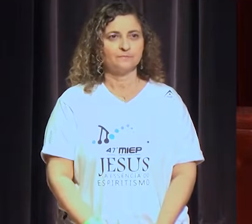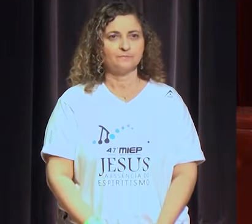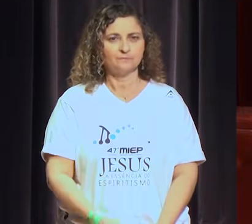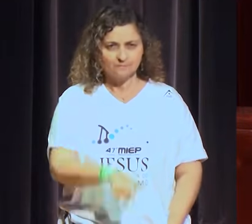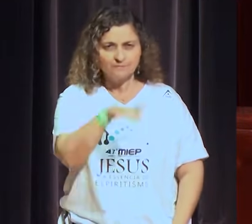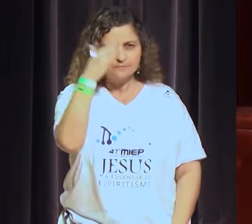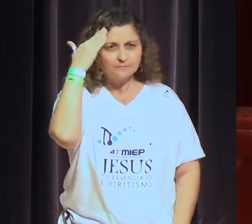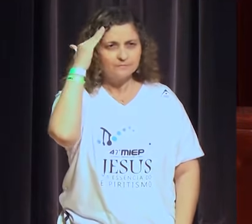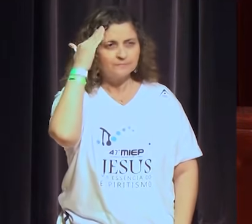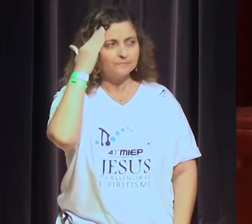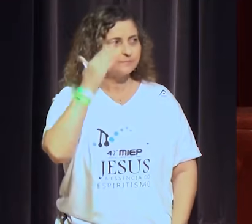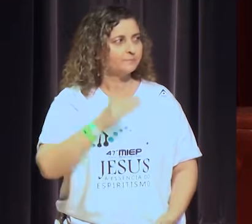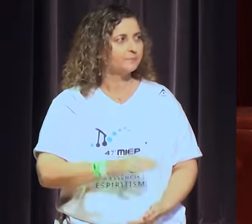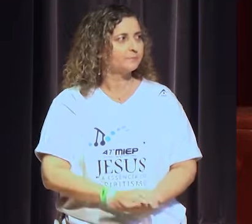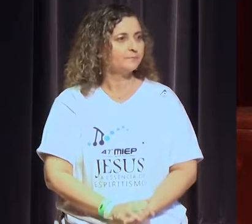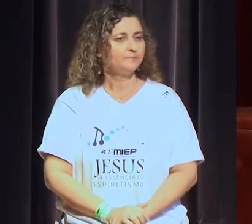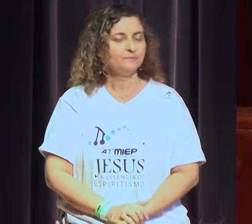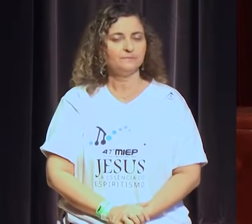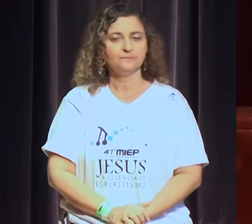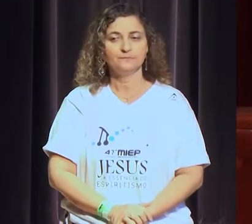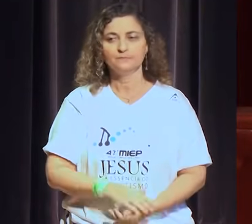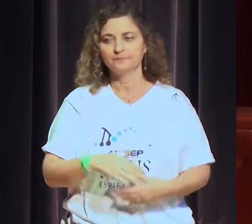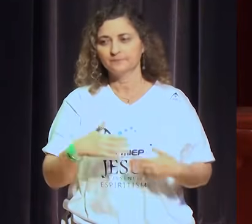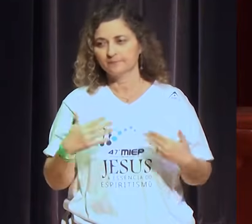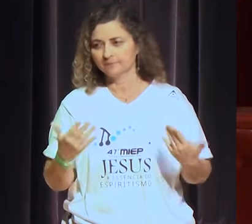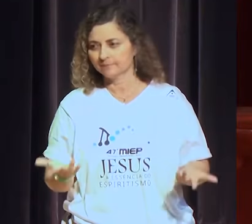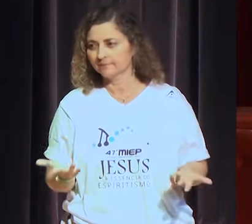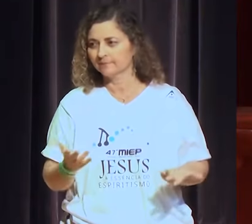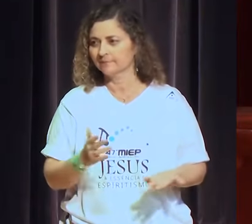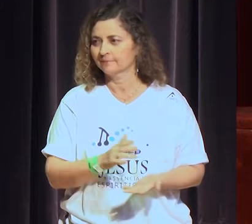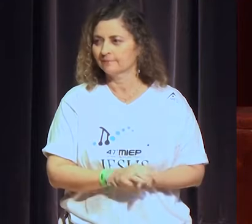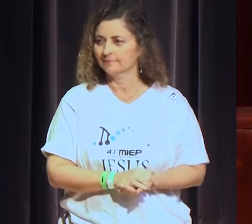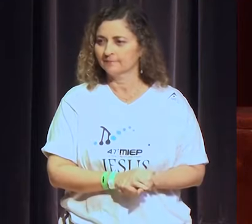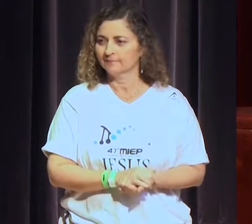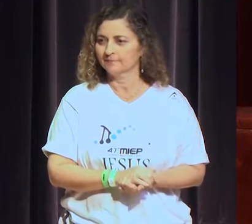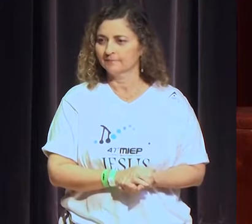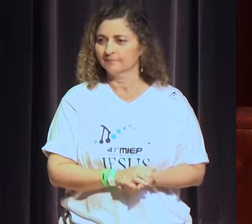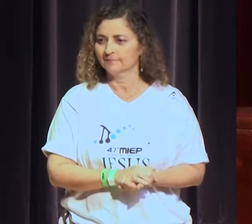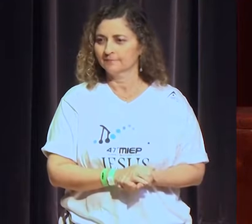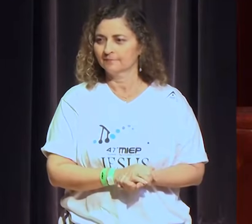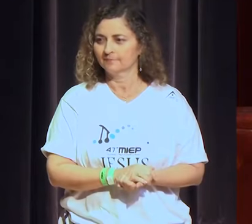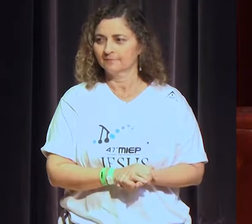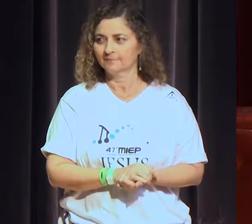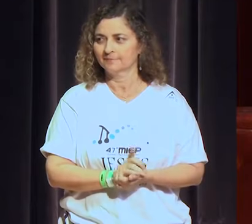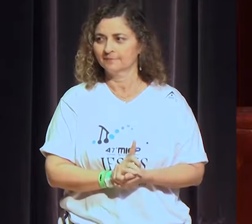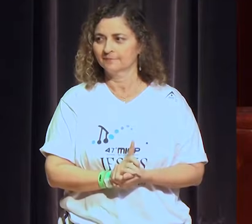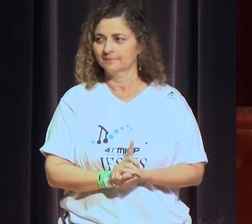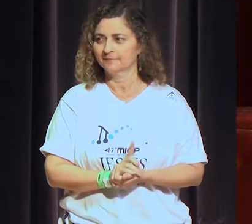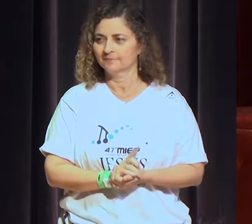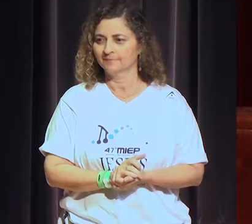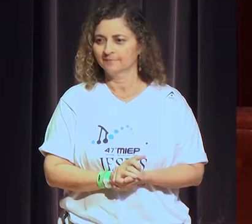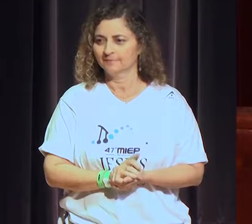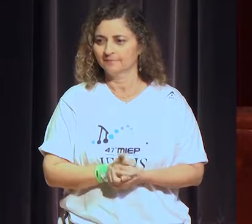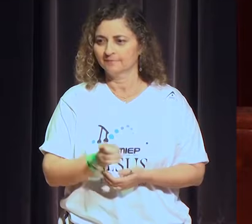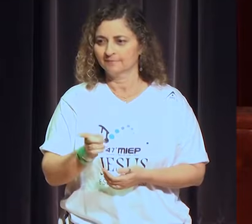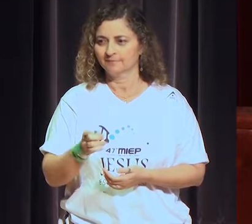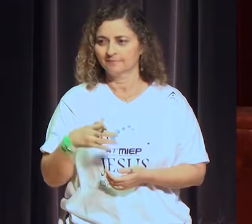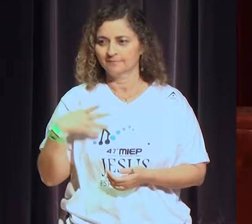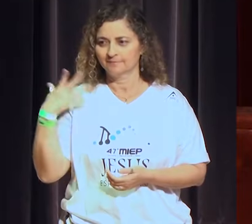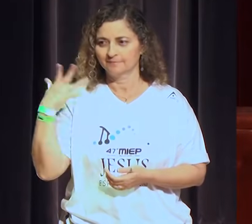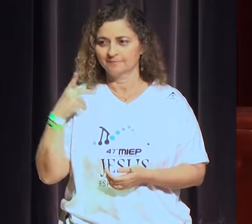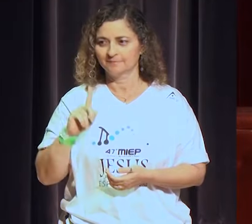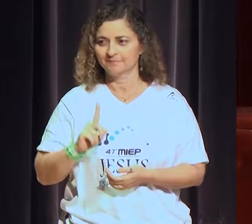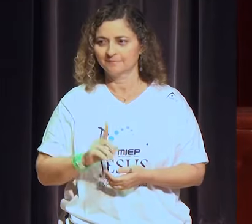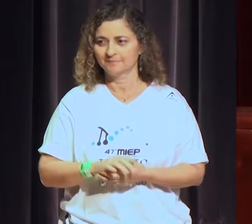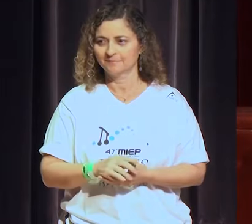Correto? Então, no livro Renúncia, Alcíone estava em Sírios